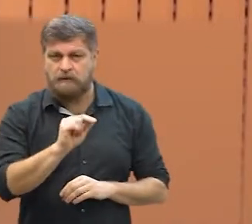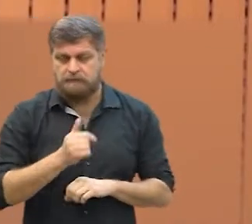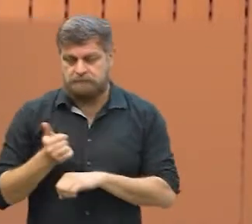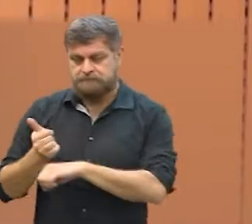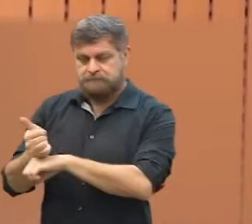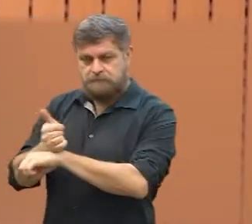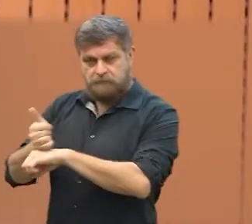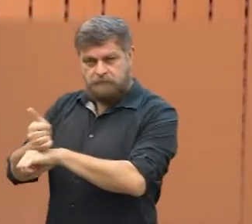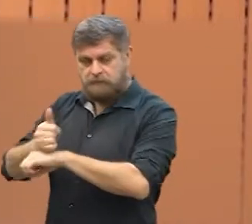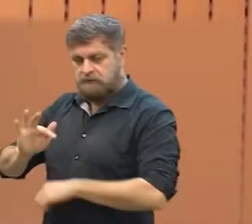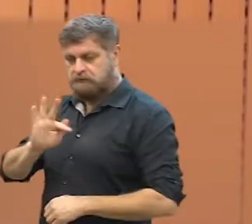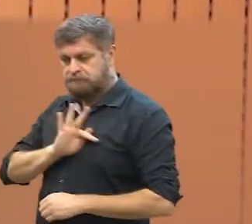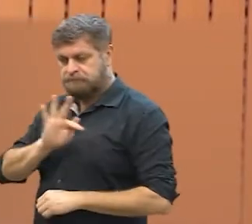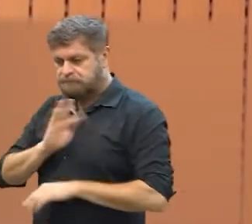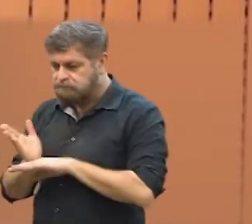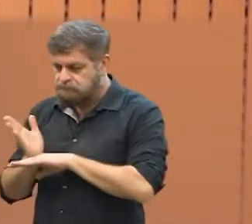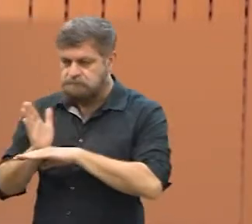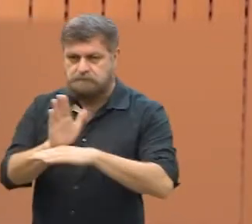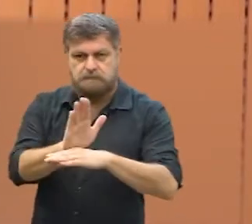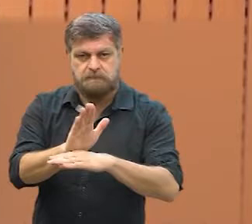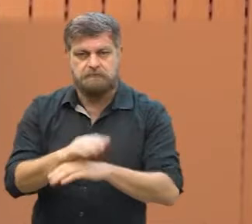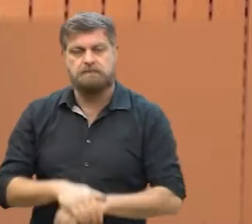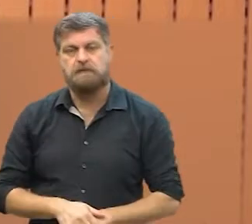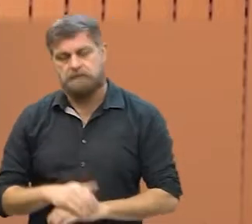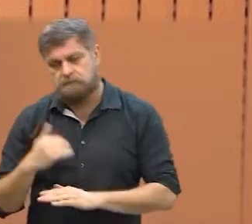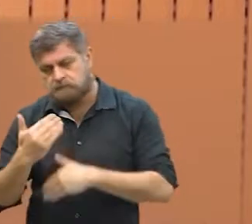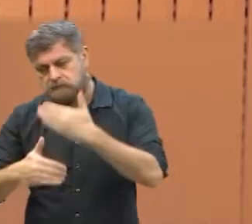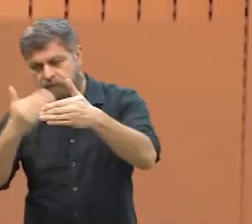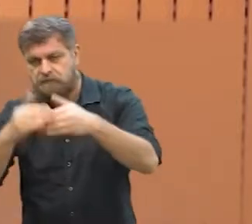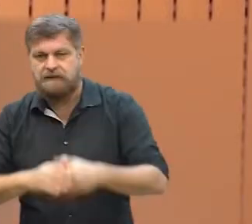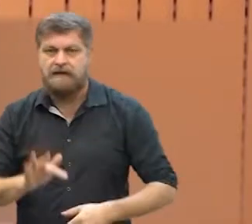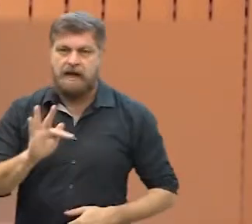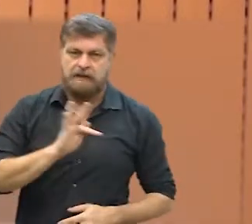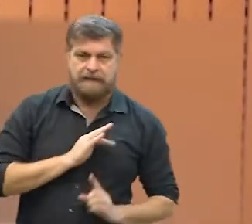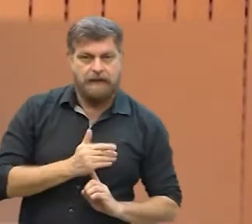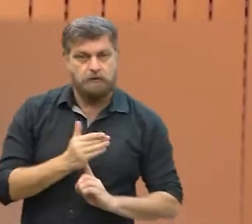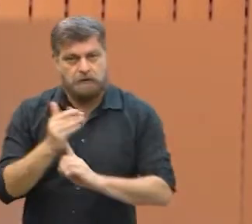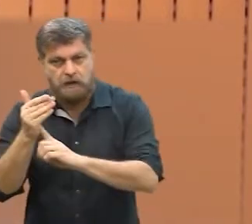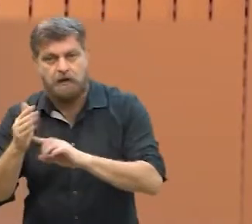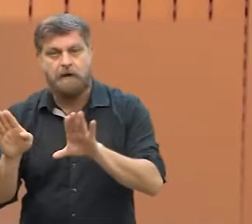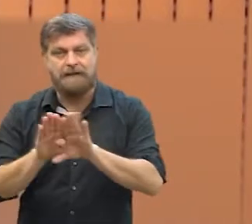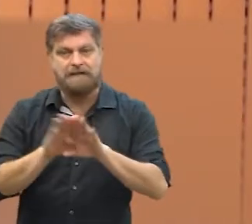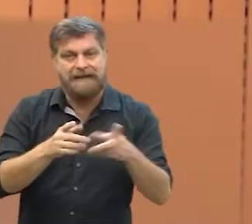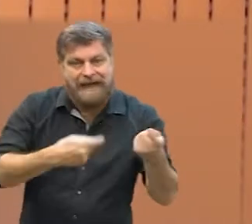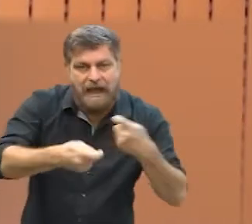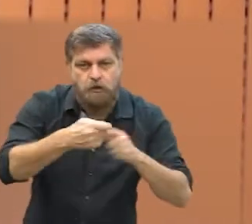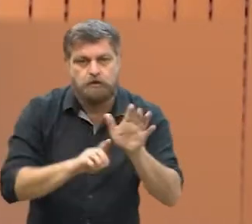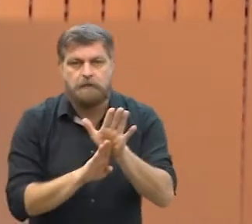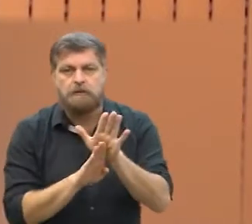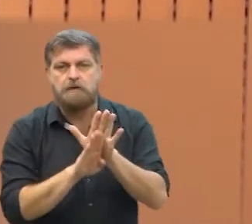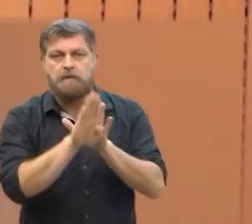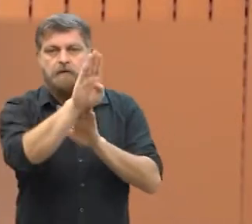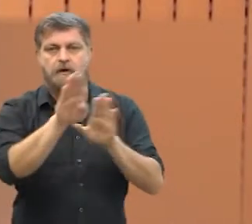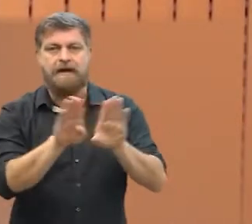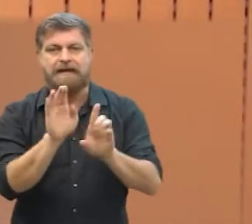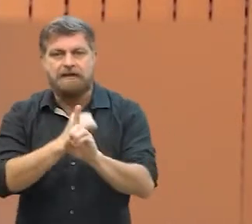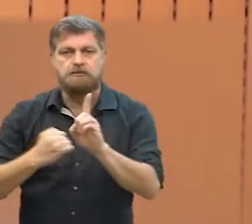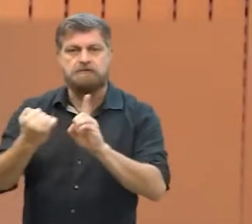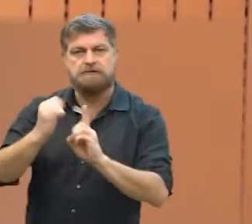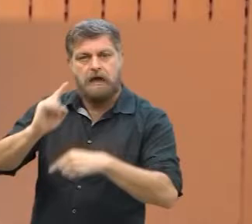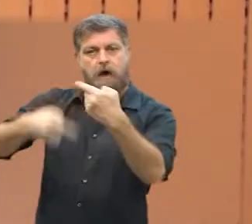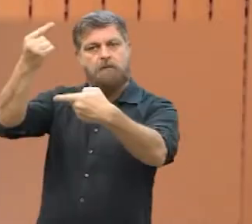o quanto essa categoria profissional contribui com o nosso desenvolvimento, não só tecnológico, mas